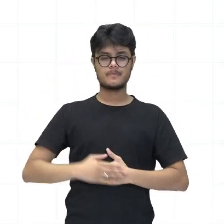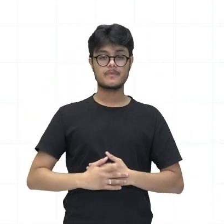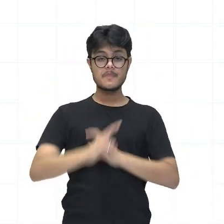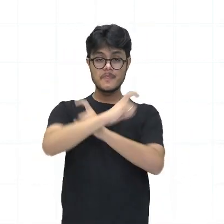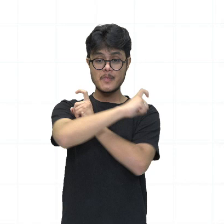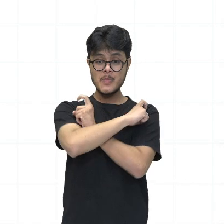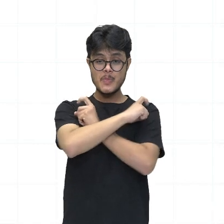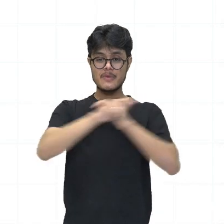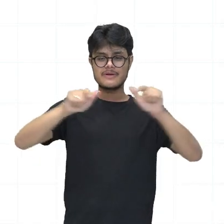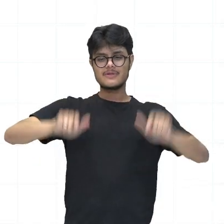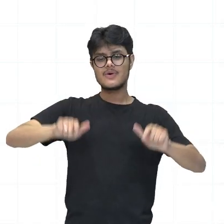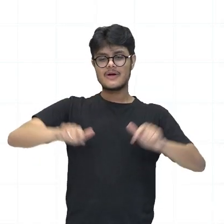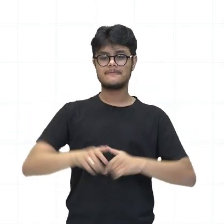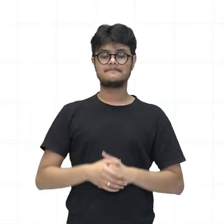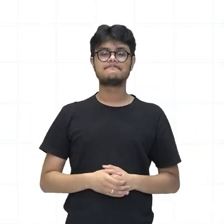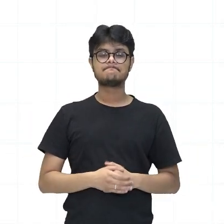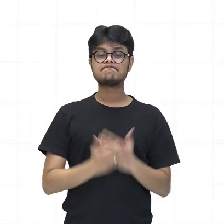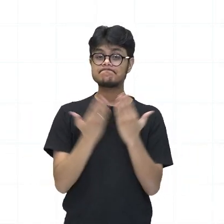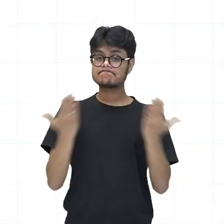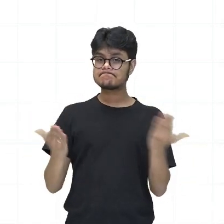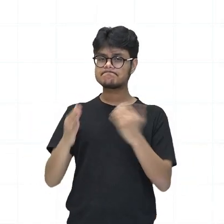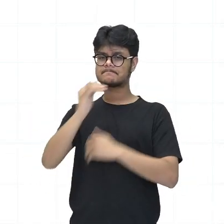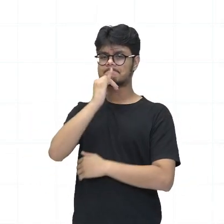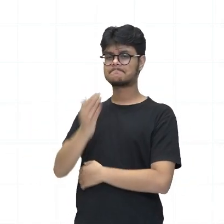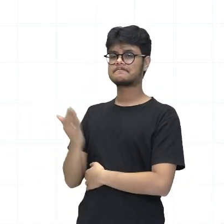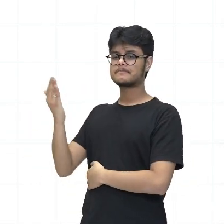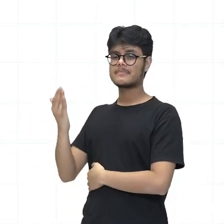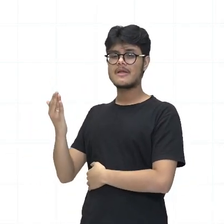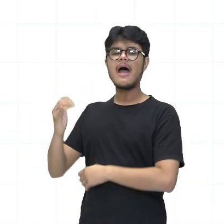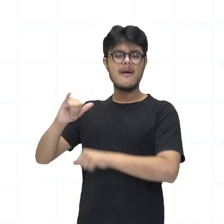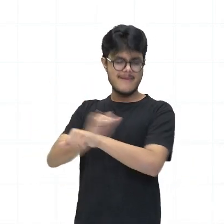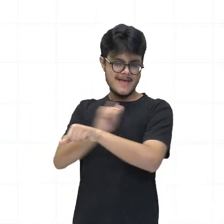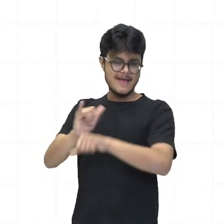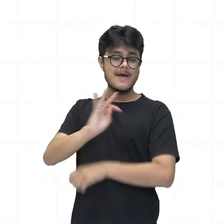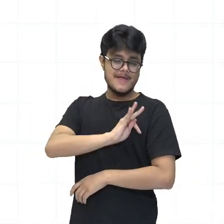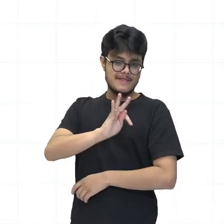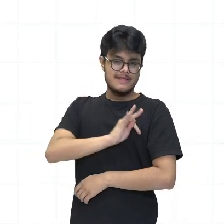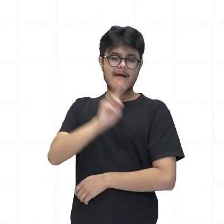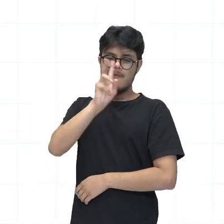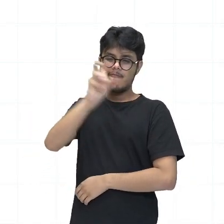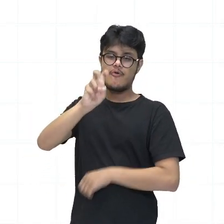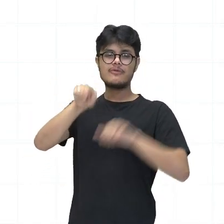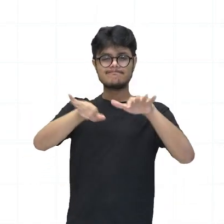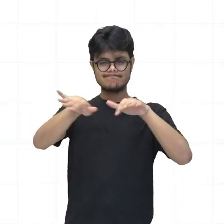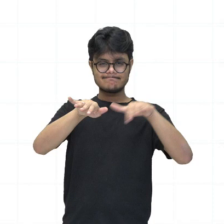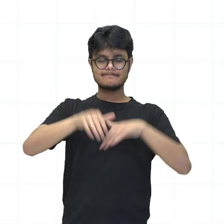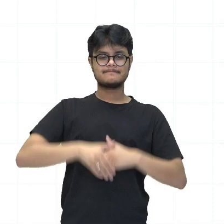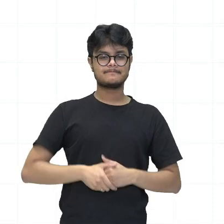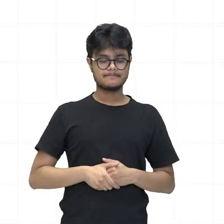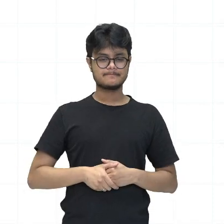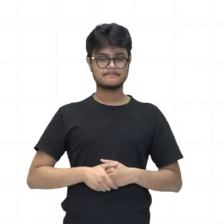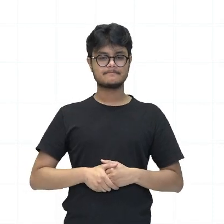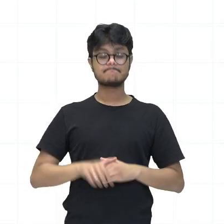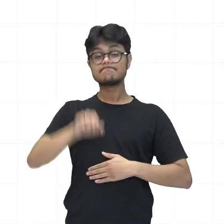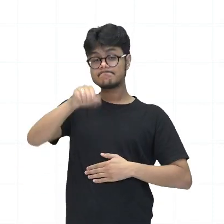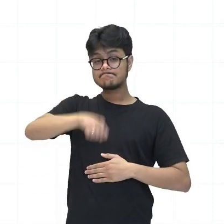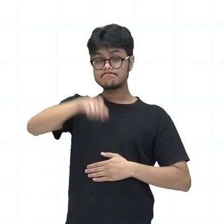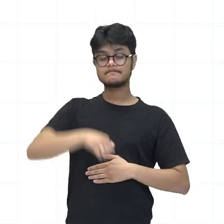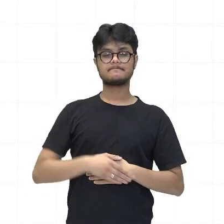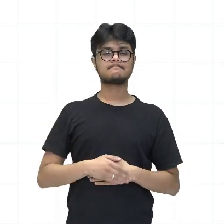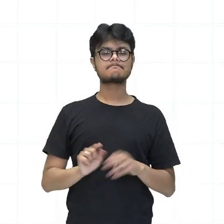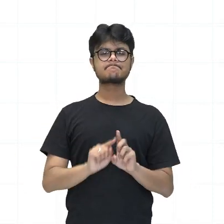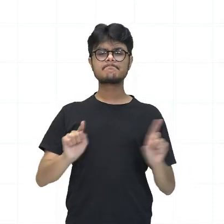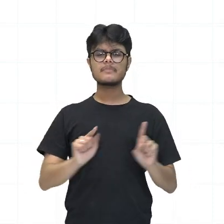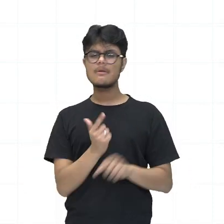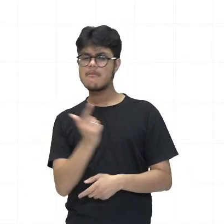Egito, certo? Então, o plano inclinado muito bem aplicado aqui na nossa história. Mas nós